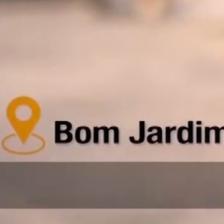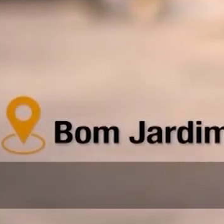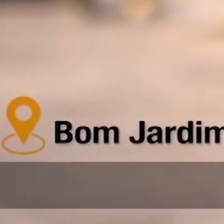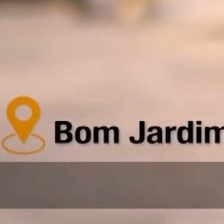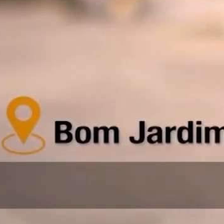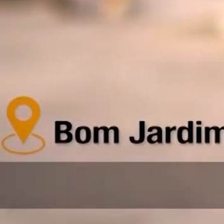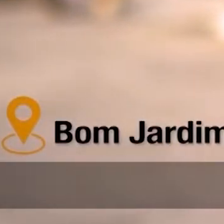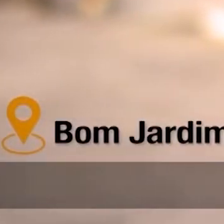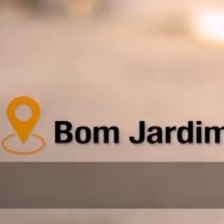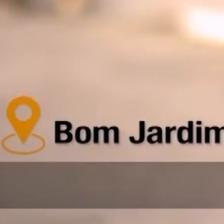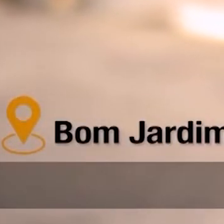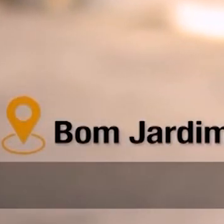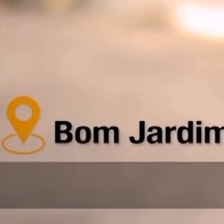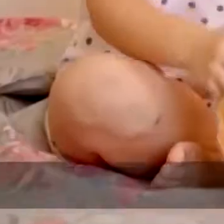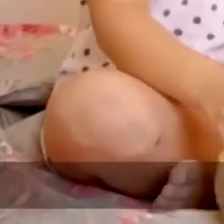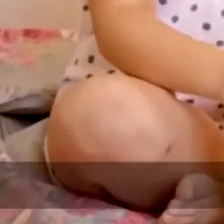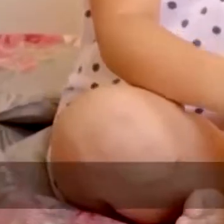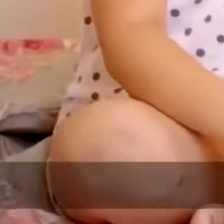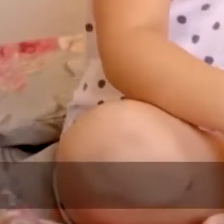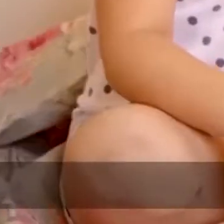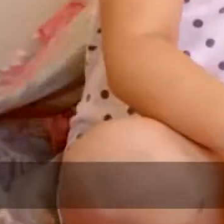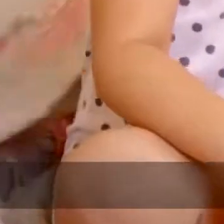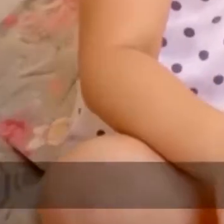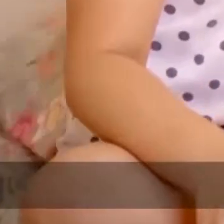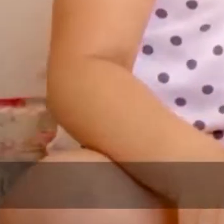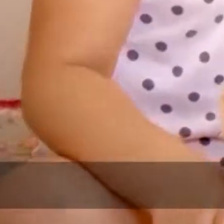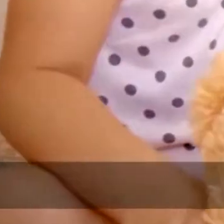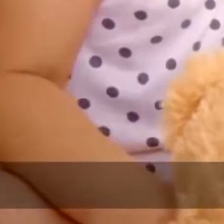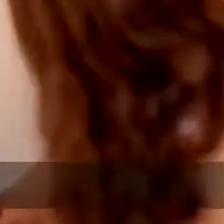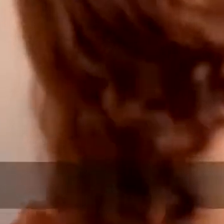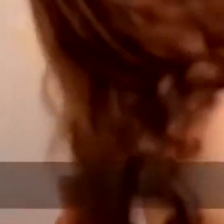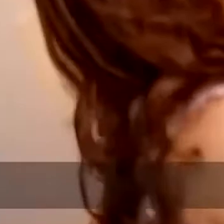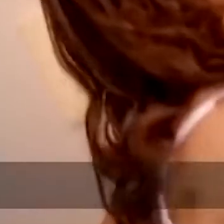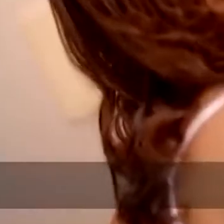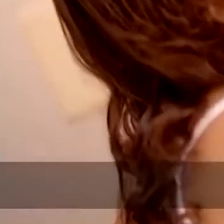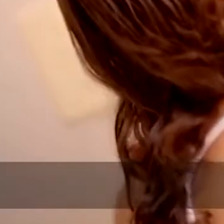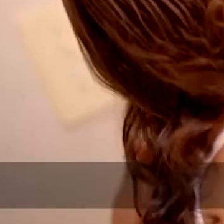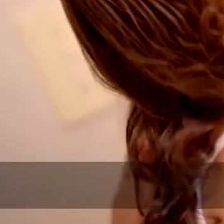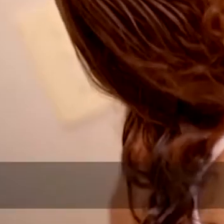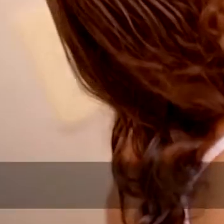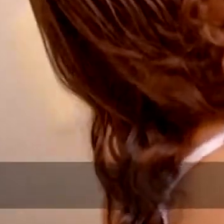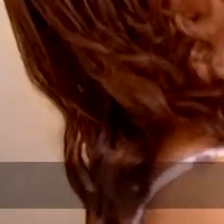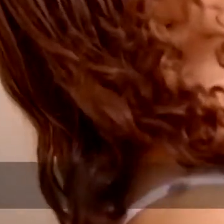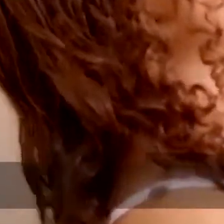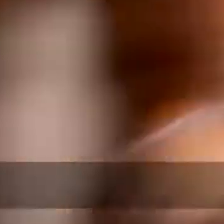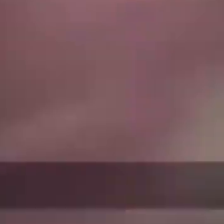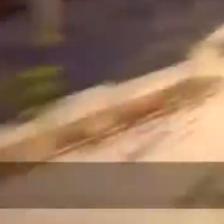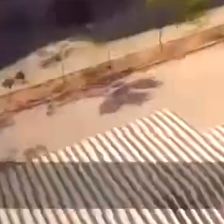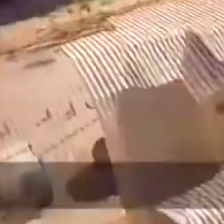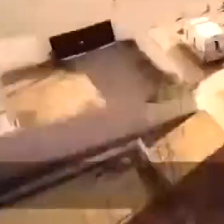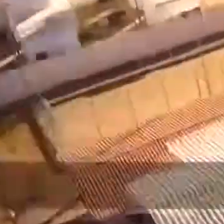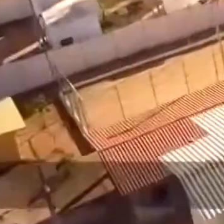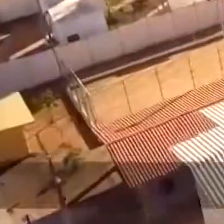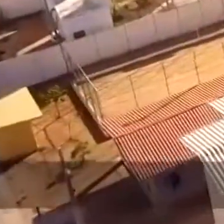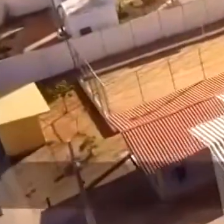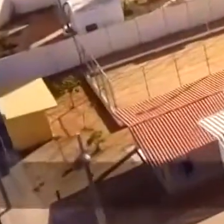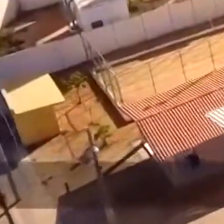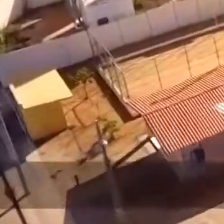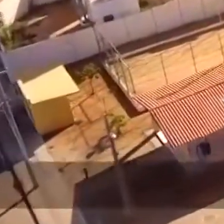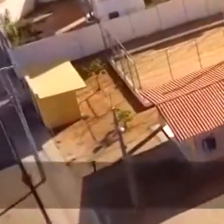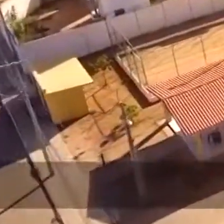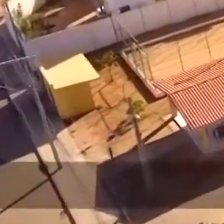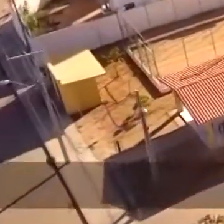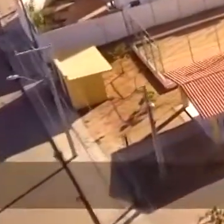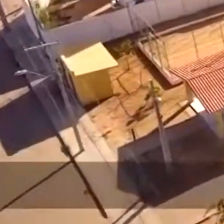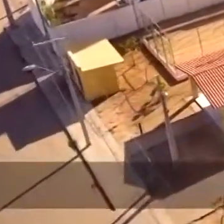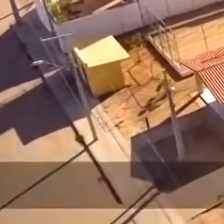primeiro lugar, segundo a Prefeitura, por ter realizado o sonho da minha casa própria. Parceria da Prefeitura